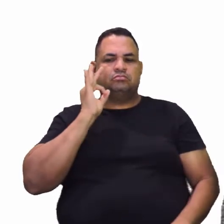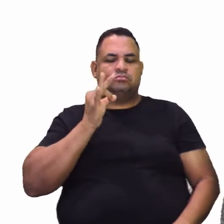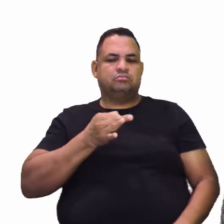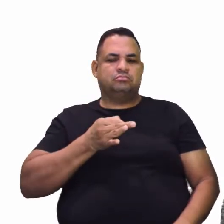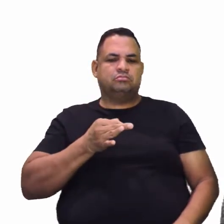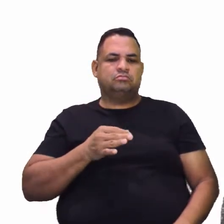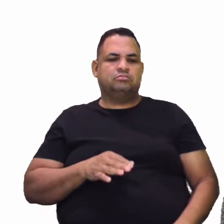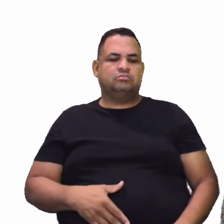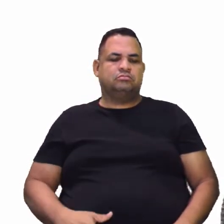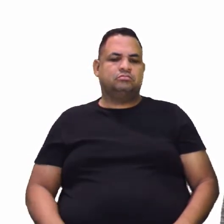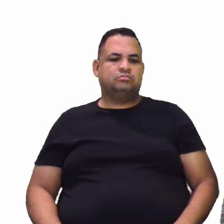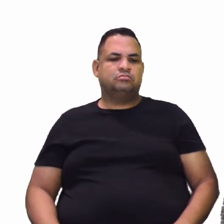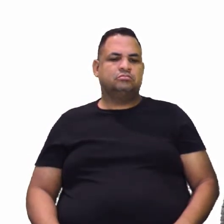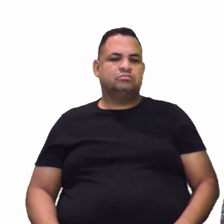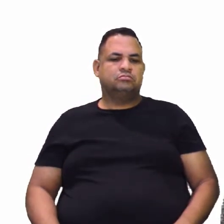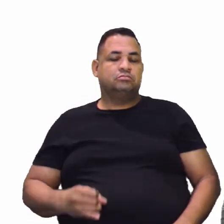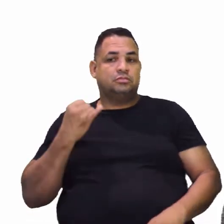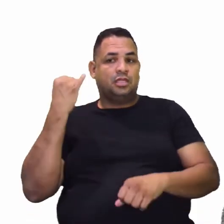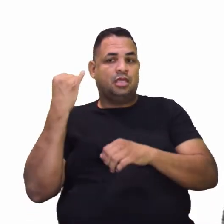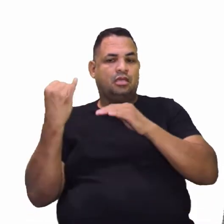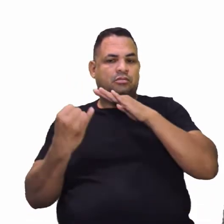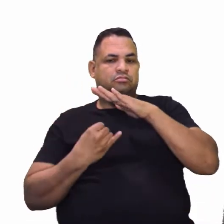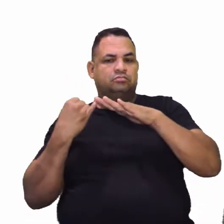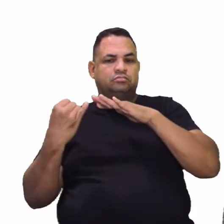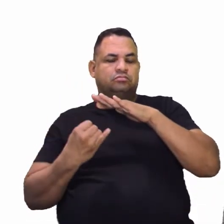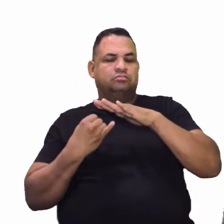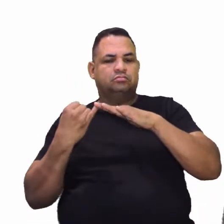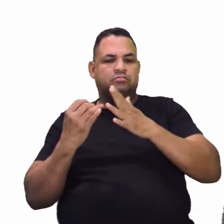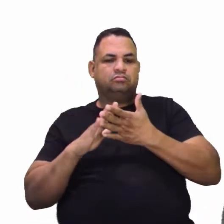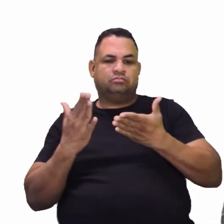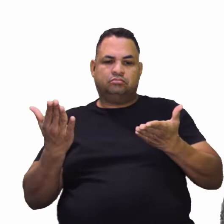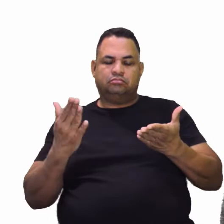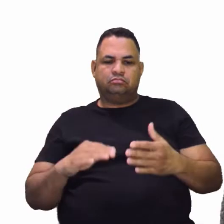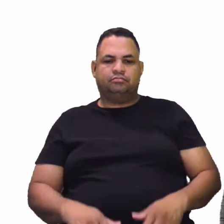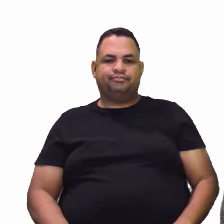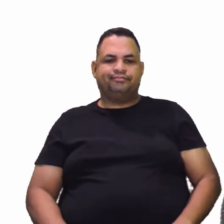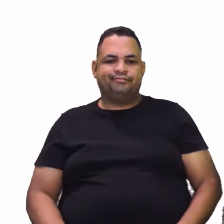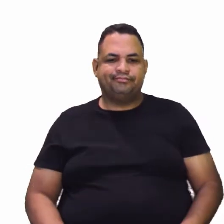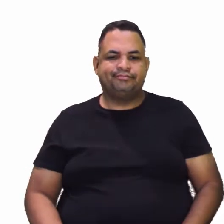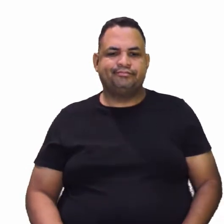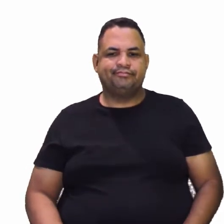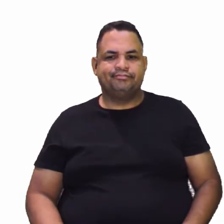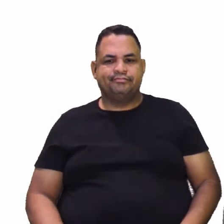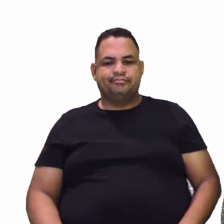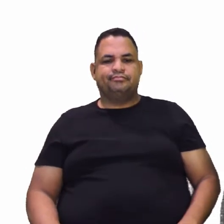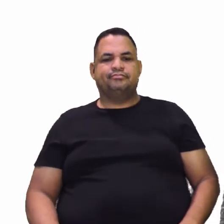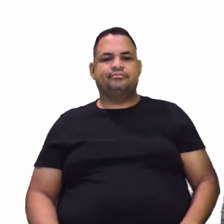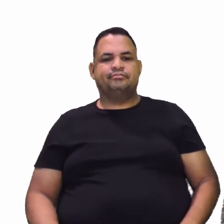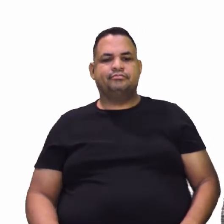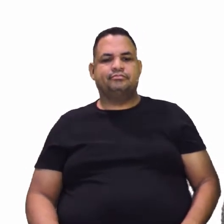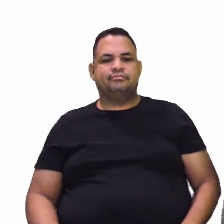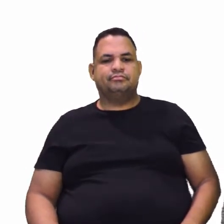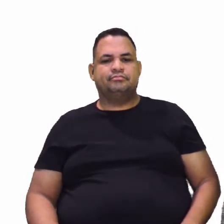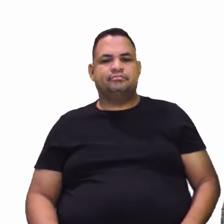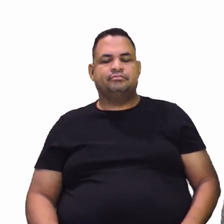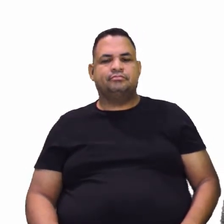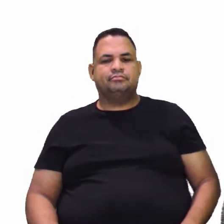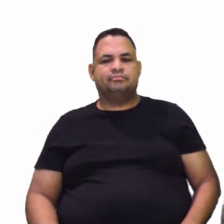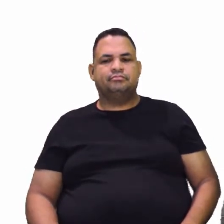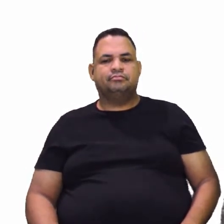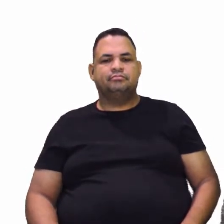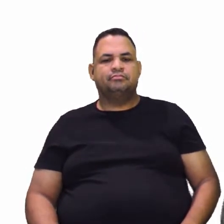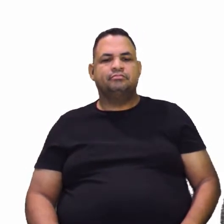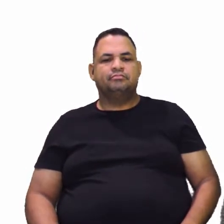que eu falei é uma forma bem informal. Tudo que é informal, gente, é só mesmo deixar na questão de informal, por